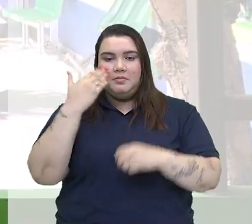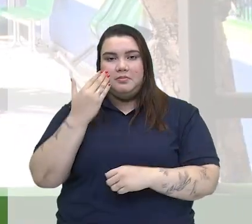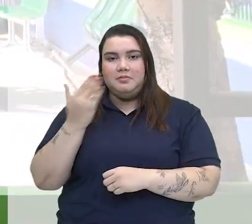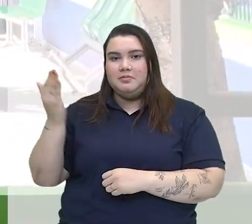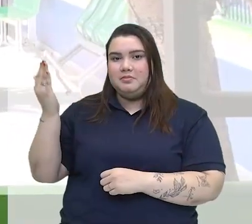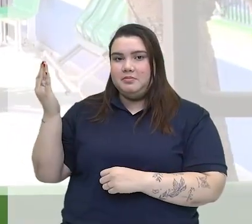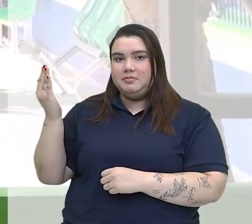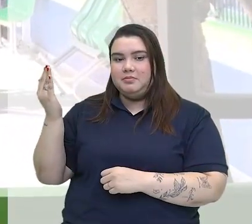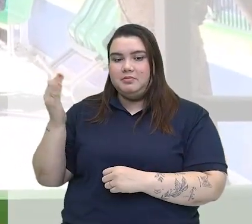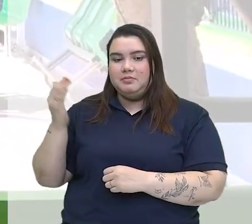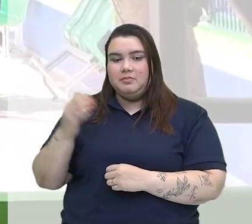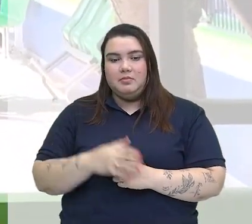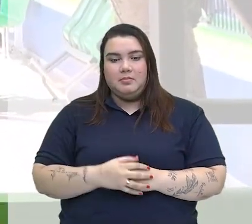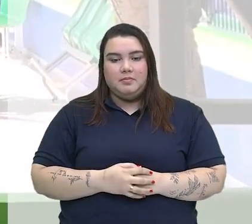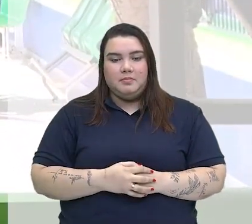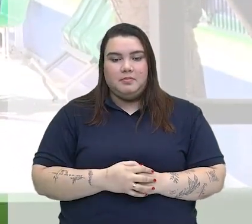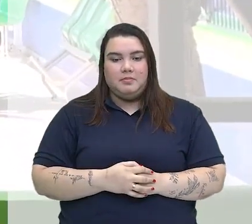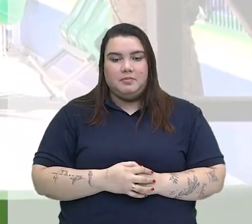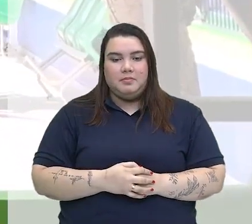olhada.